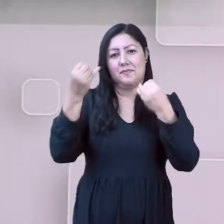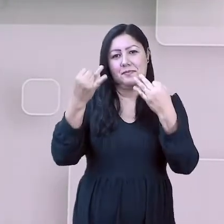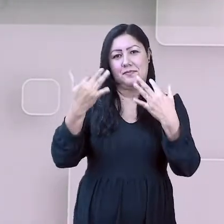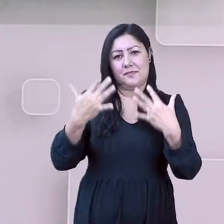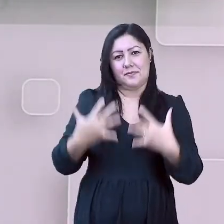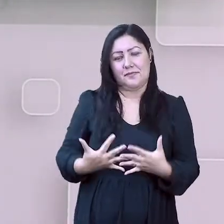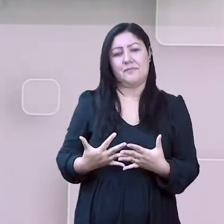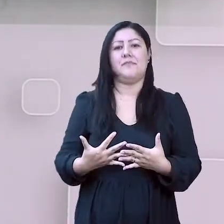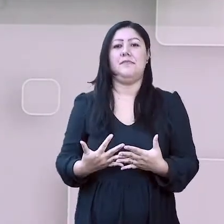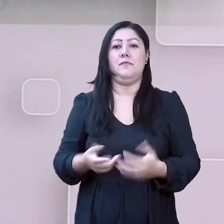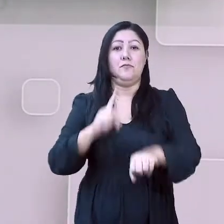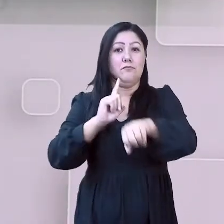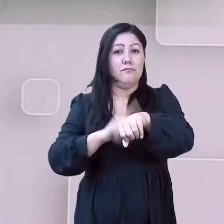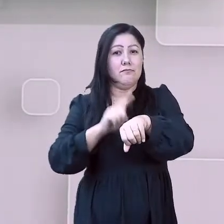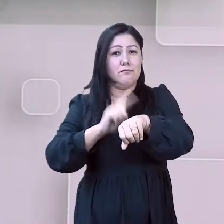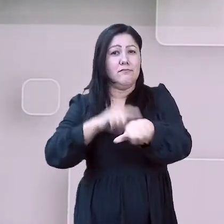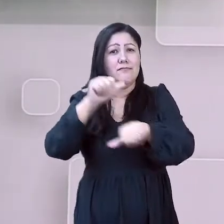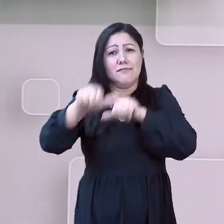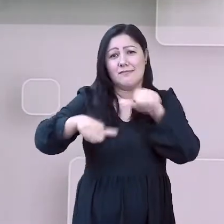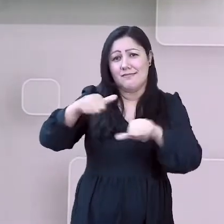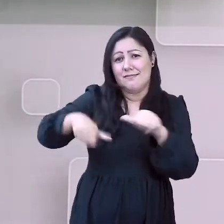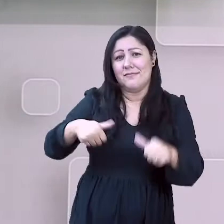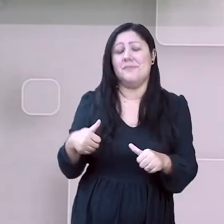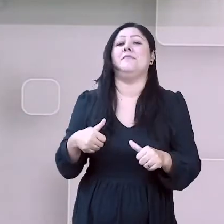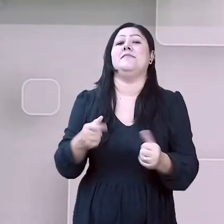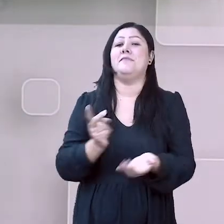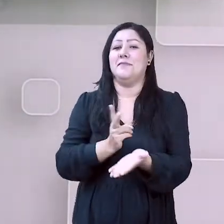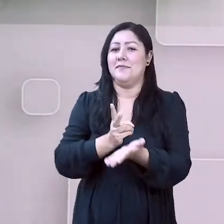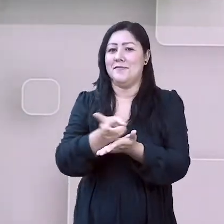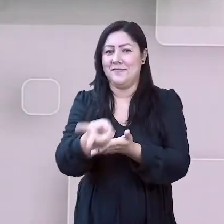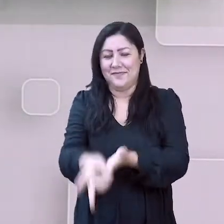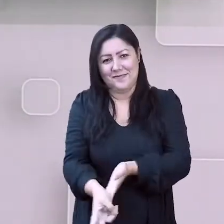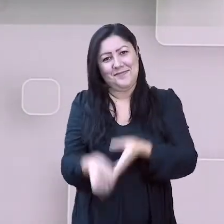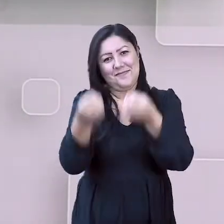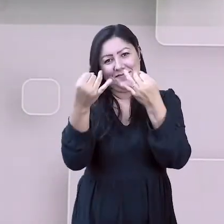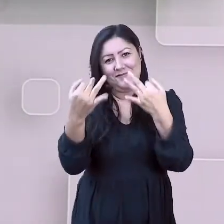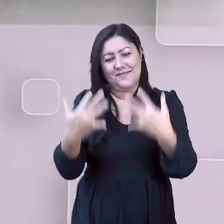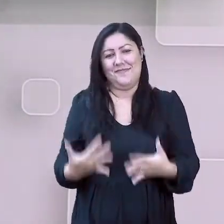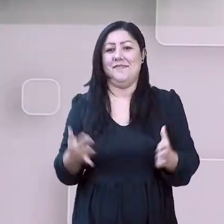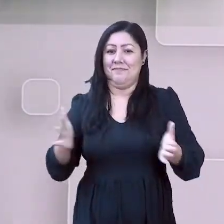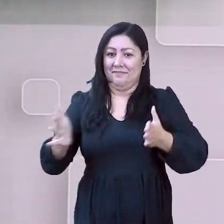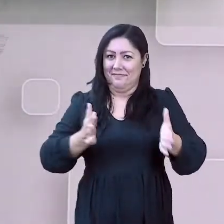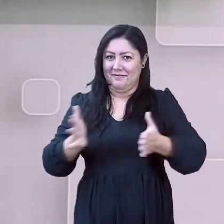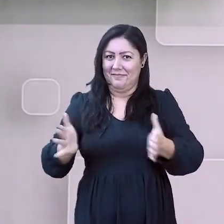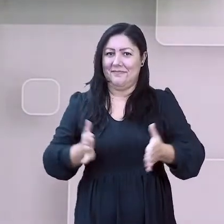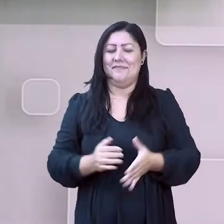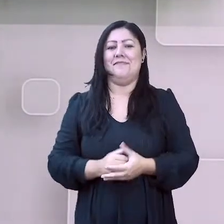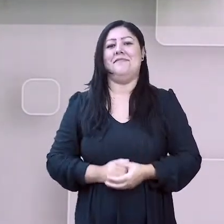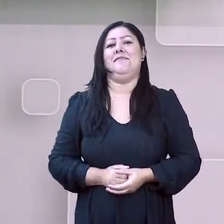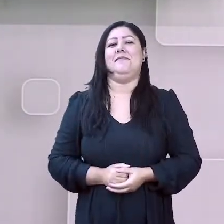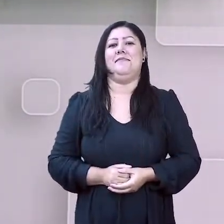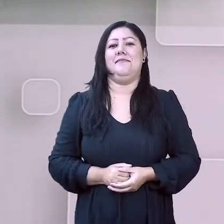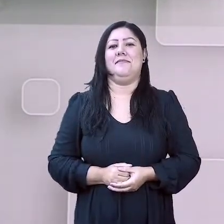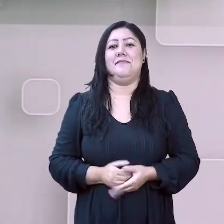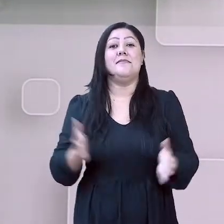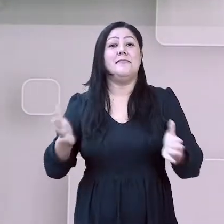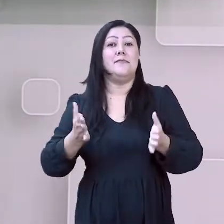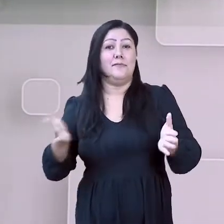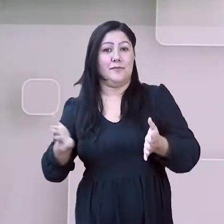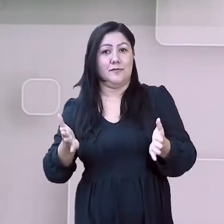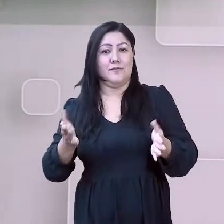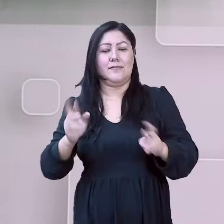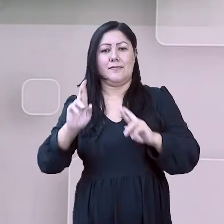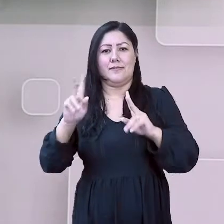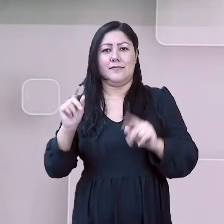sobre fusos horários e nós vamos continuar falando de tempo. Porém, tempo geológico.